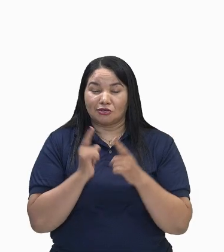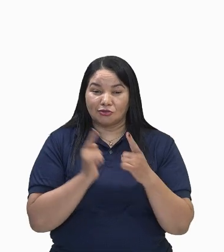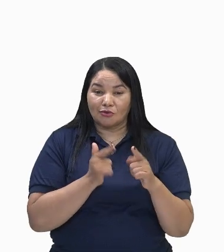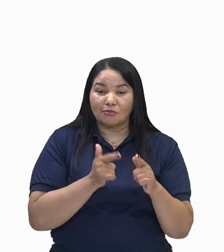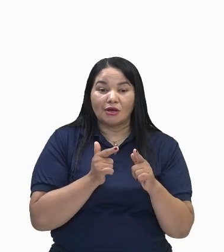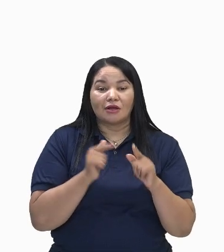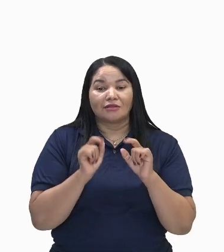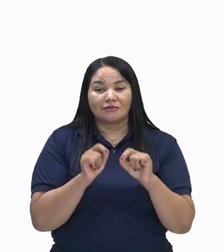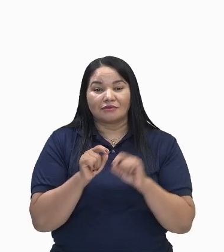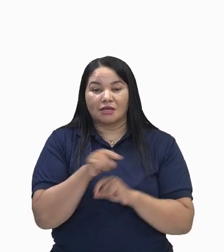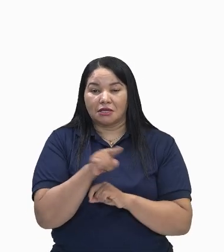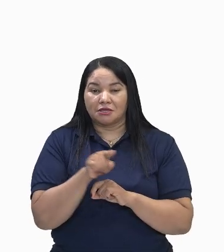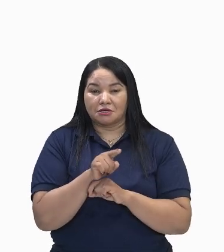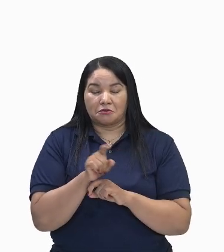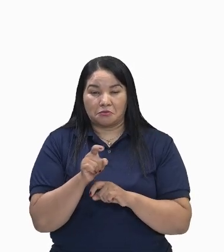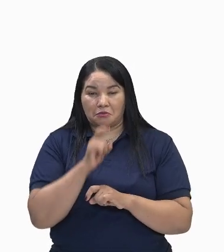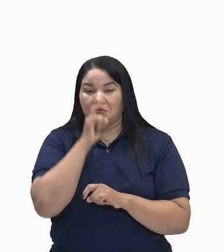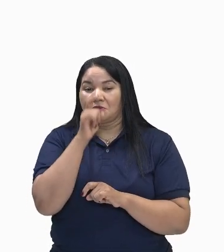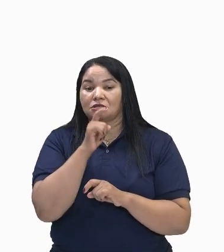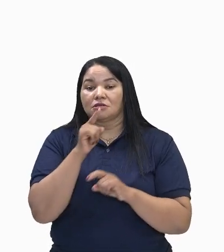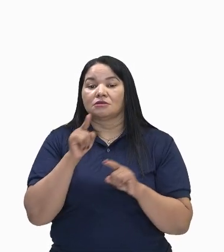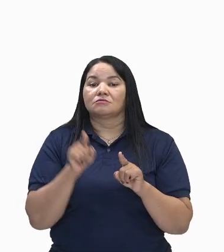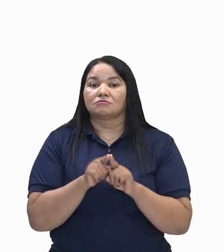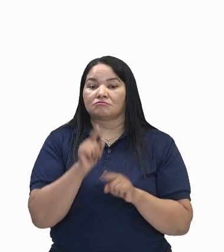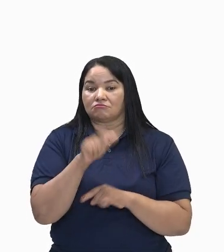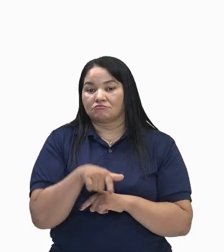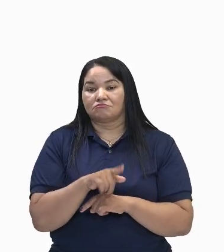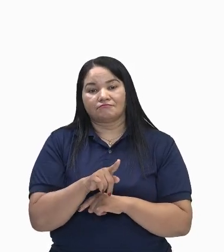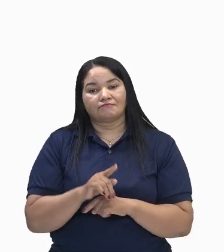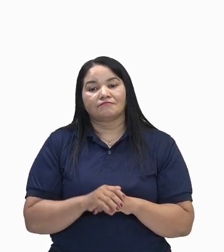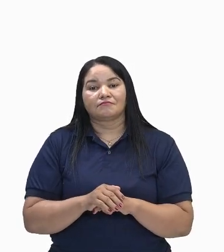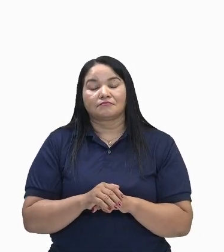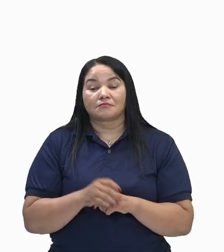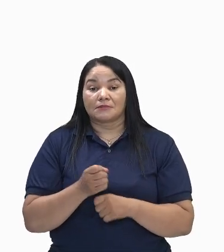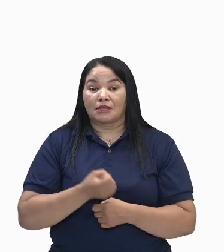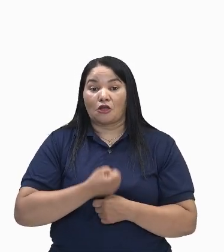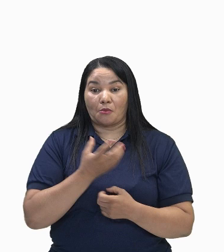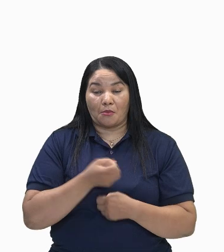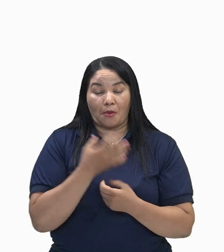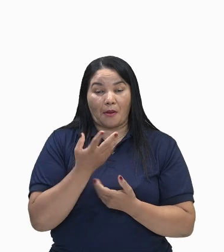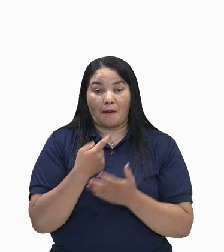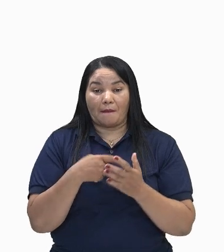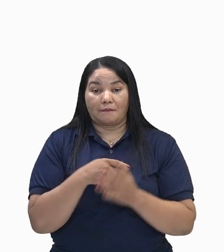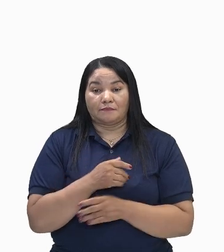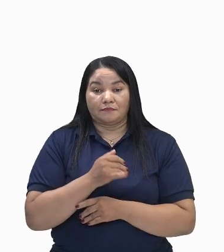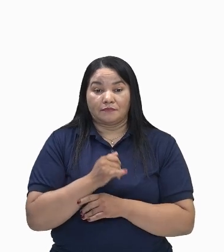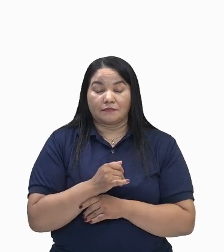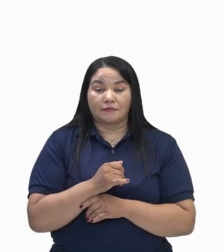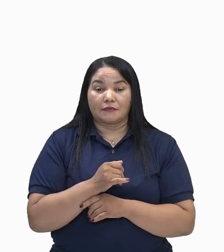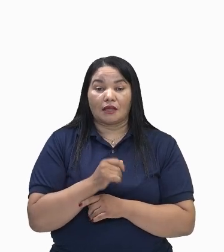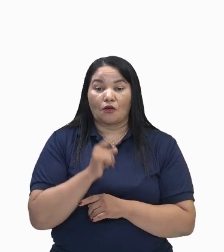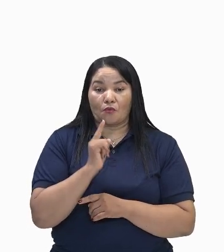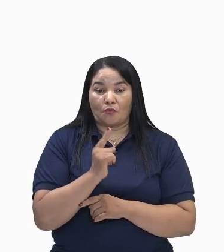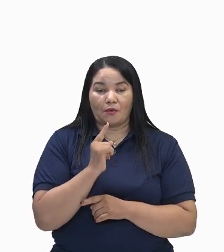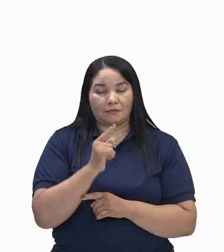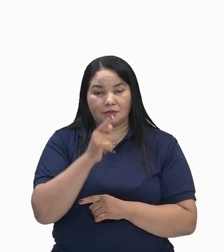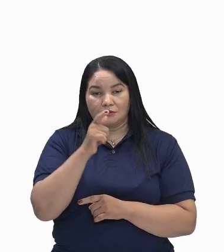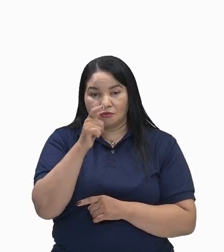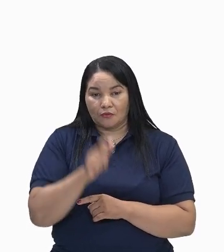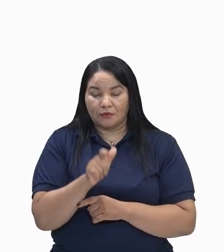da prepotência dessa pessoa. Esse poema dele é para uma pessoa. A métrica é